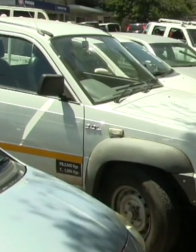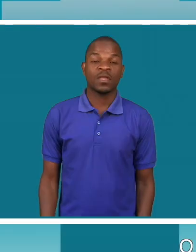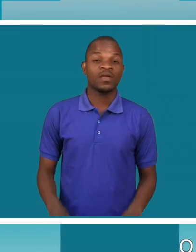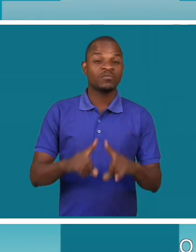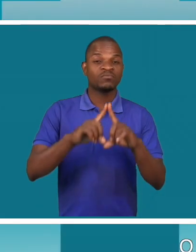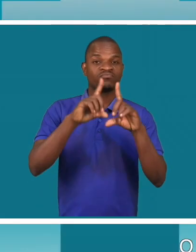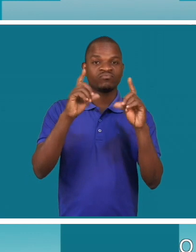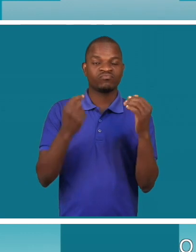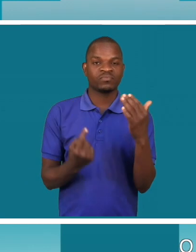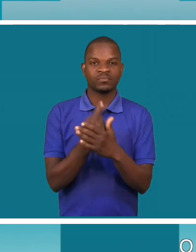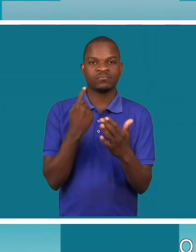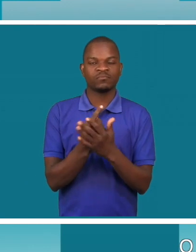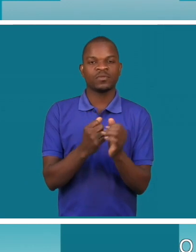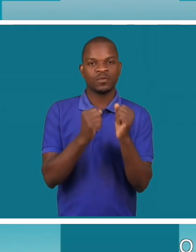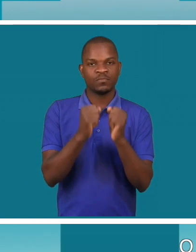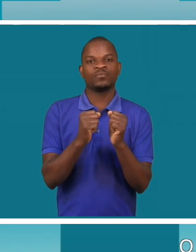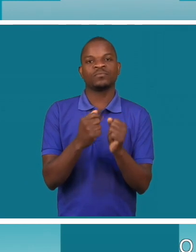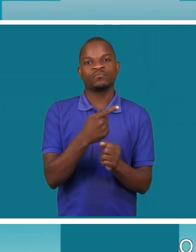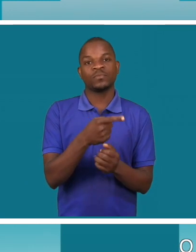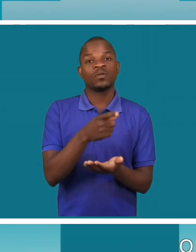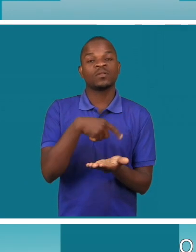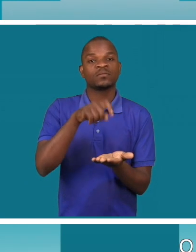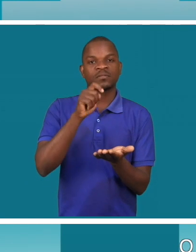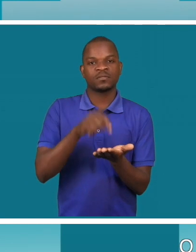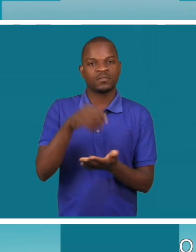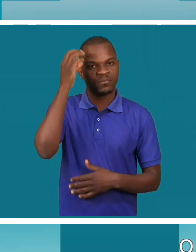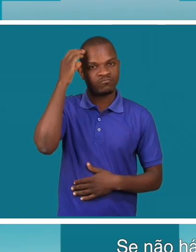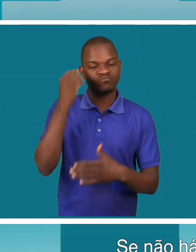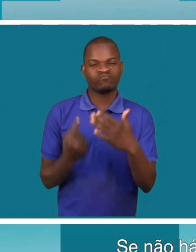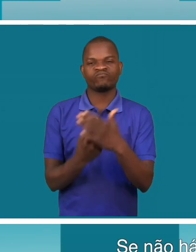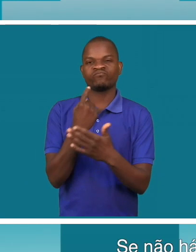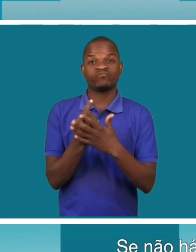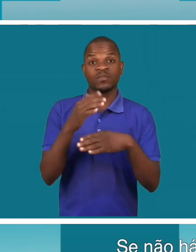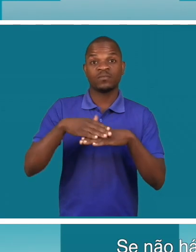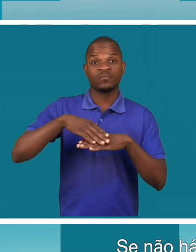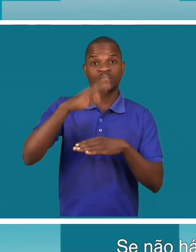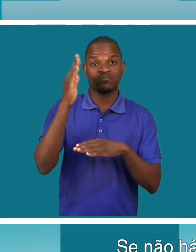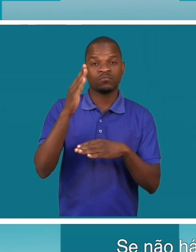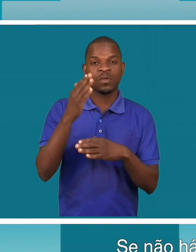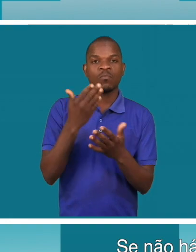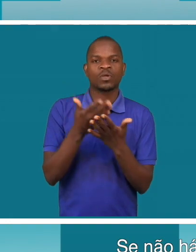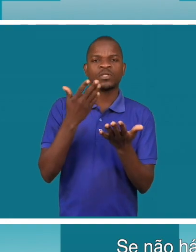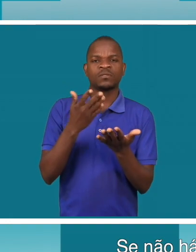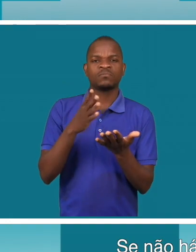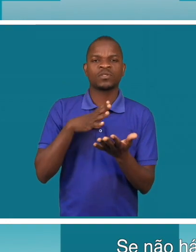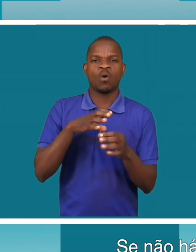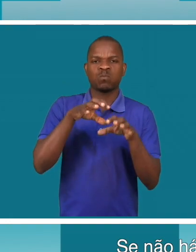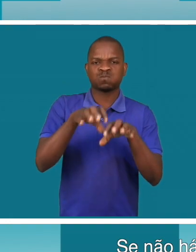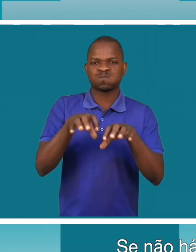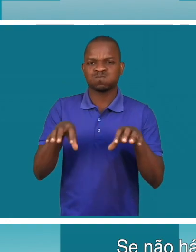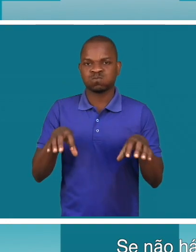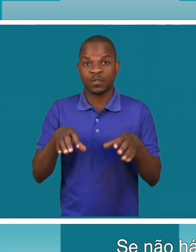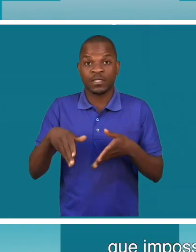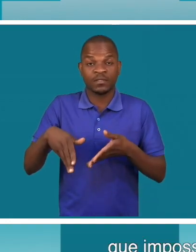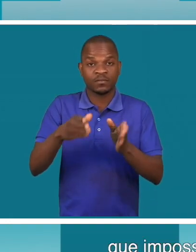O sinal é este nas artérias da cidade de Maputo. Se não há buracos, há